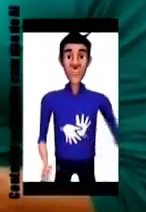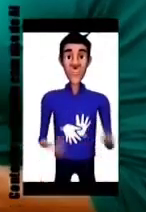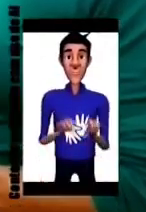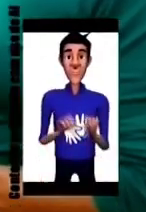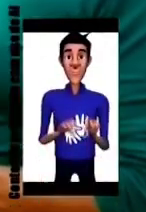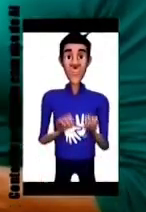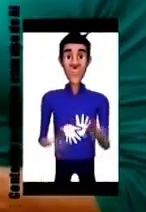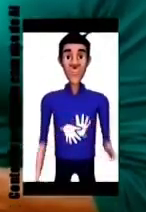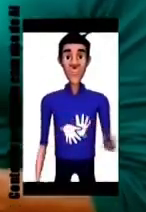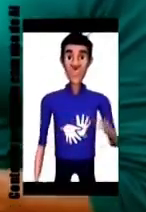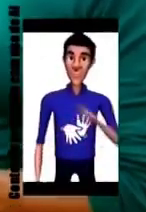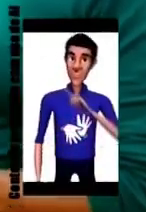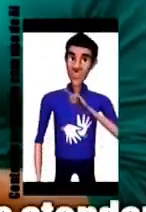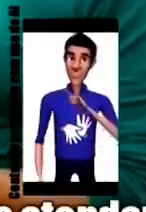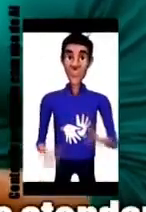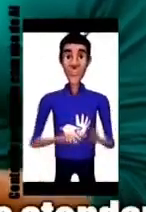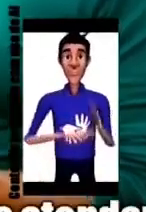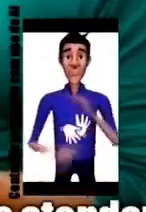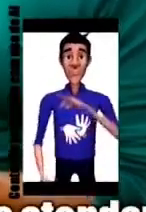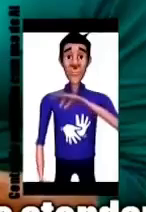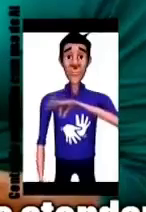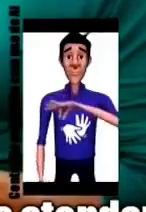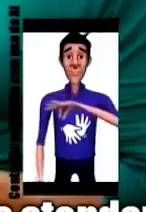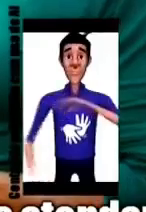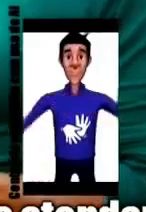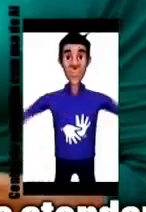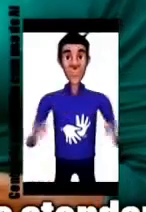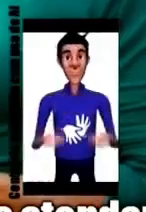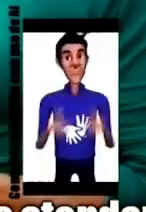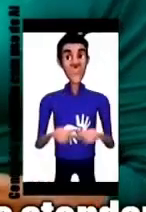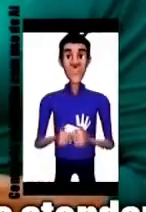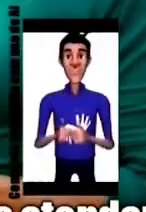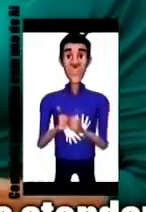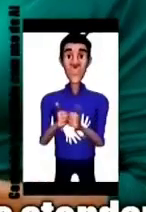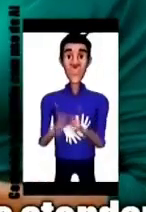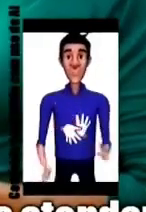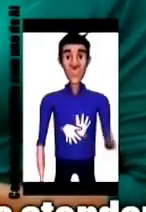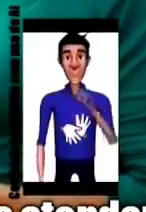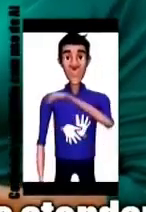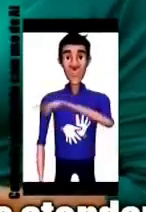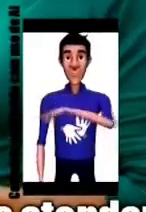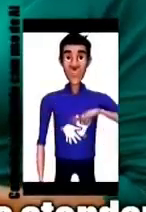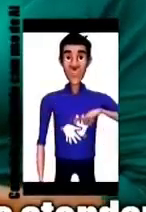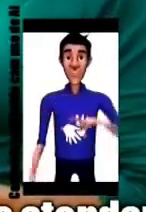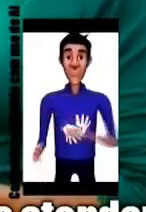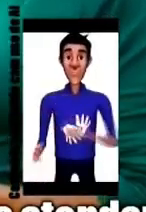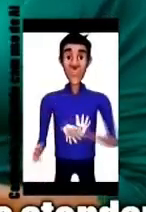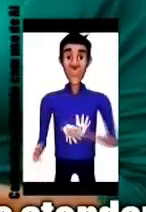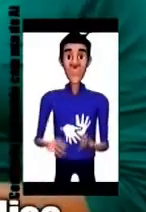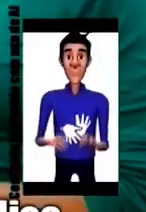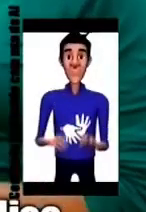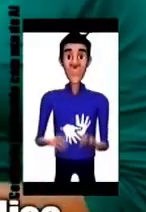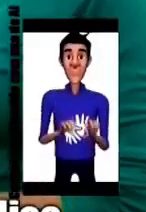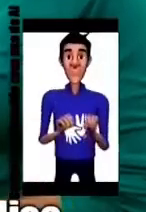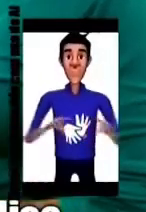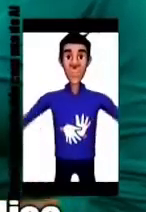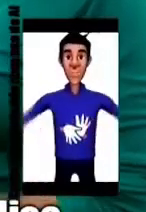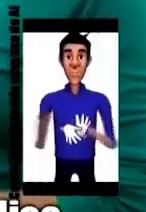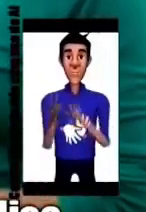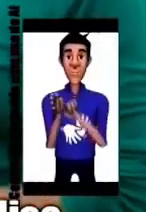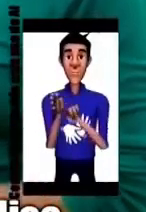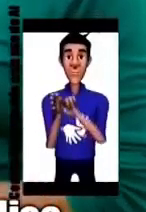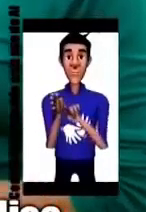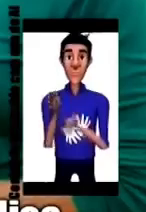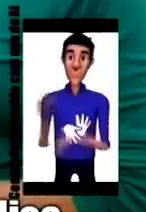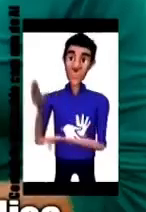salarial ou uma reivindicação, precisamos nos mobilizar e cobrar que eles nos atendam. Então, o que a